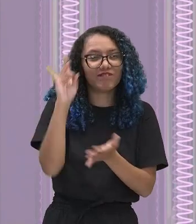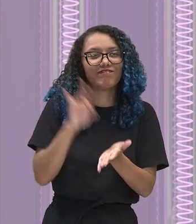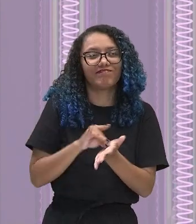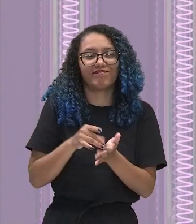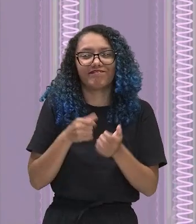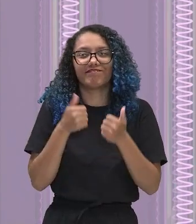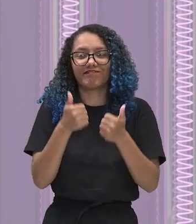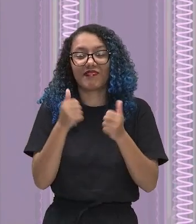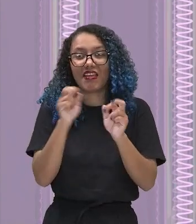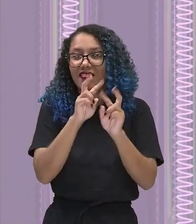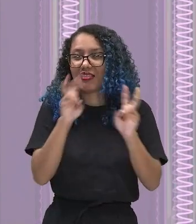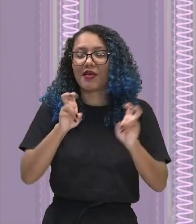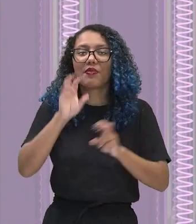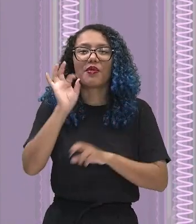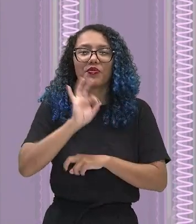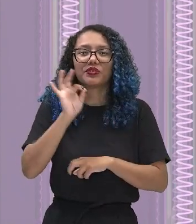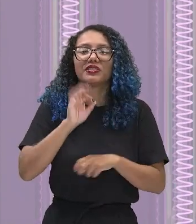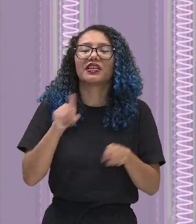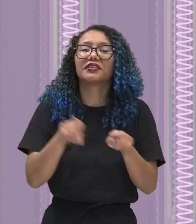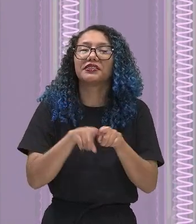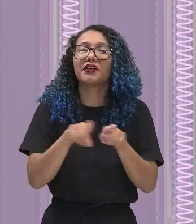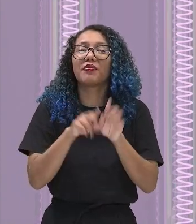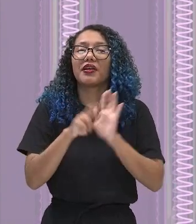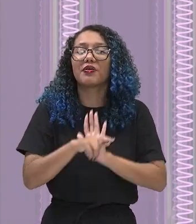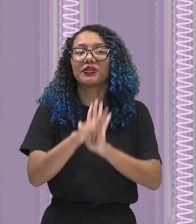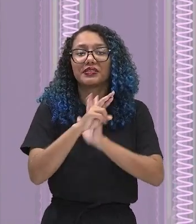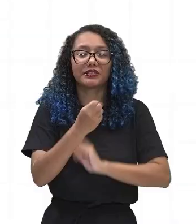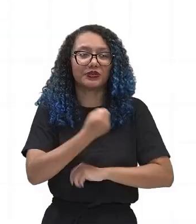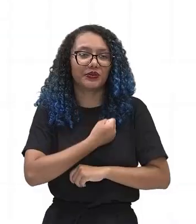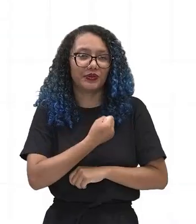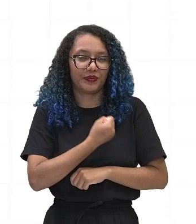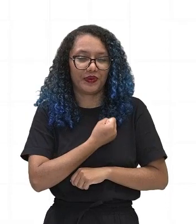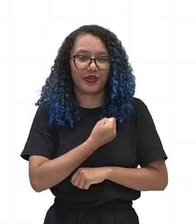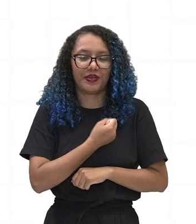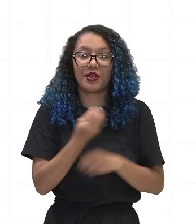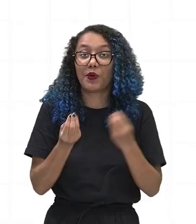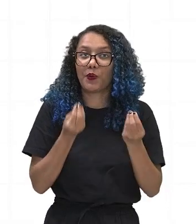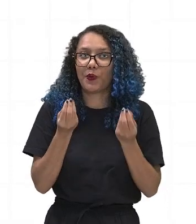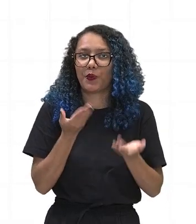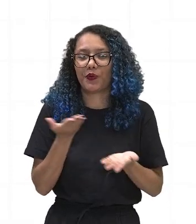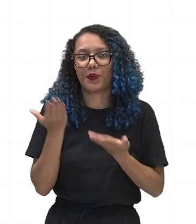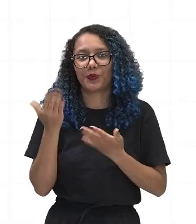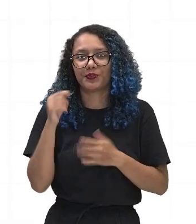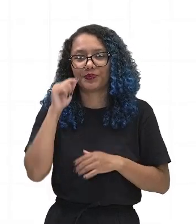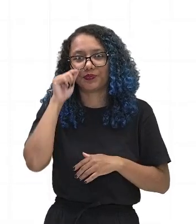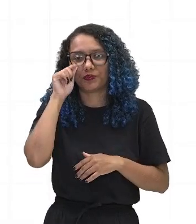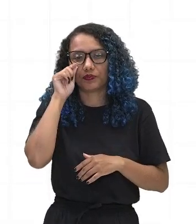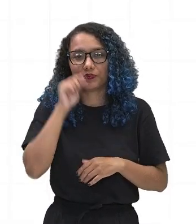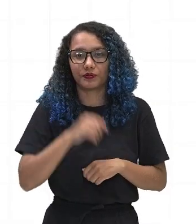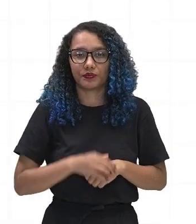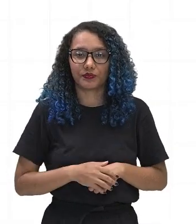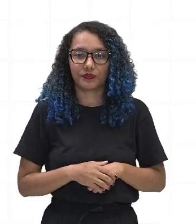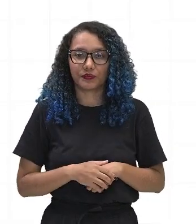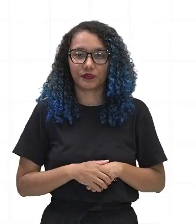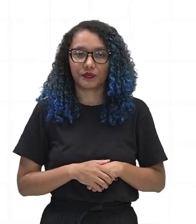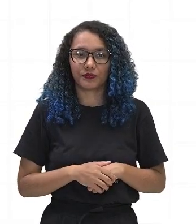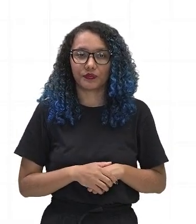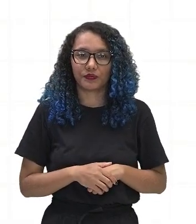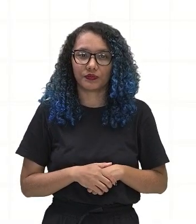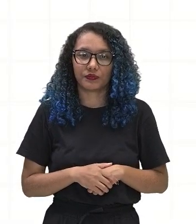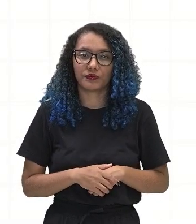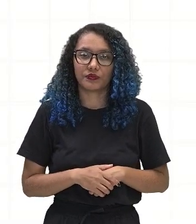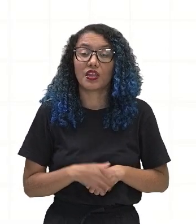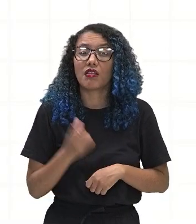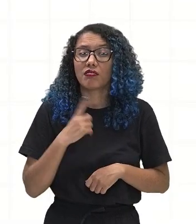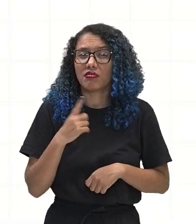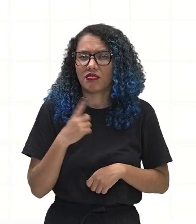vamos porcentagem e sua representação numérica. Nós temos, então, porcentagem está em muitas notícias do